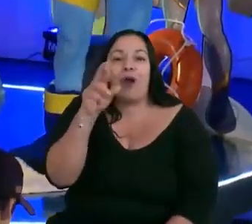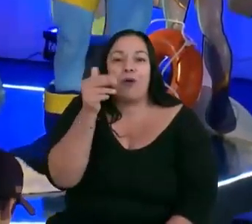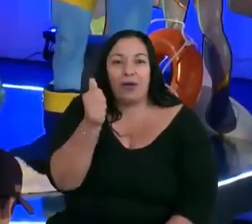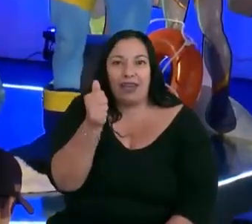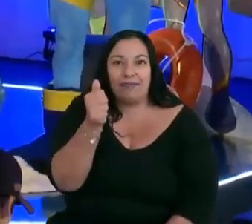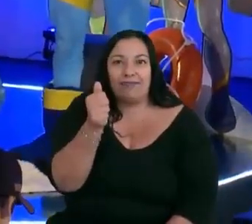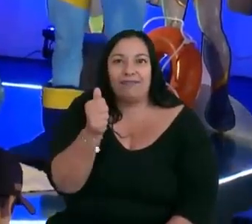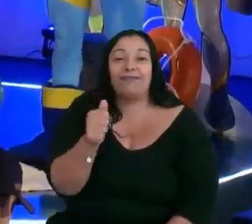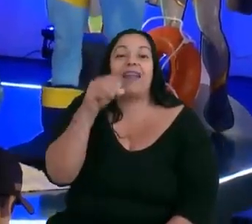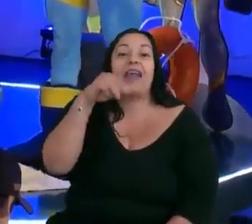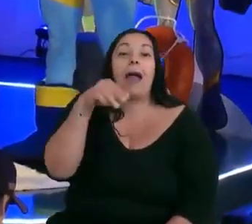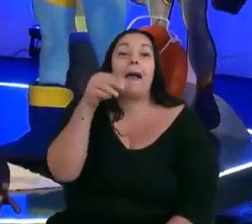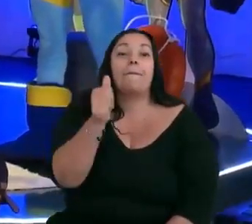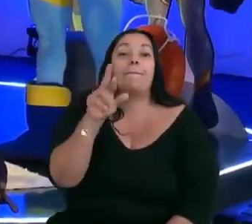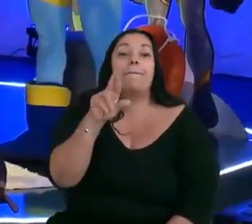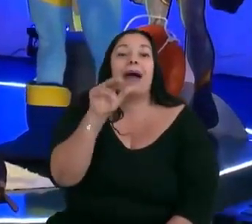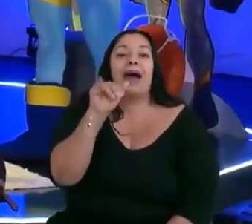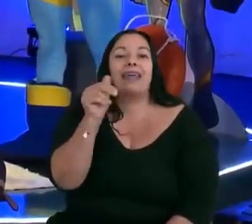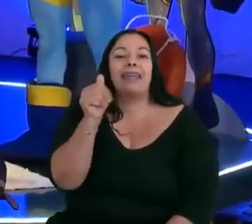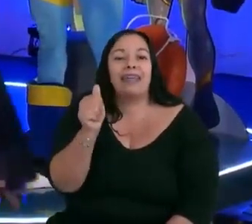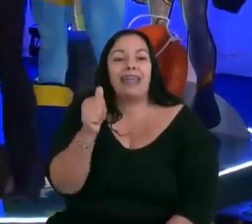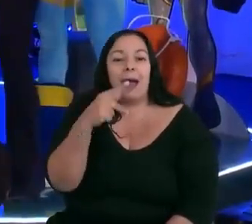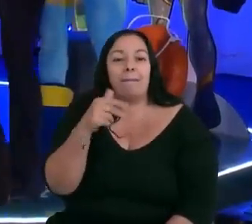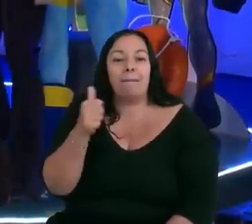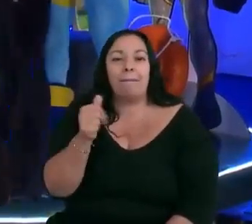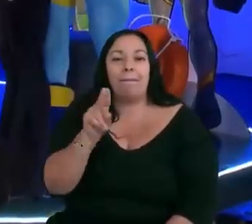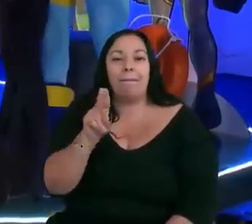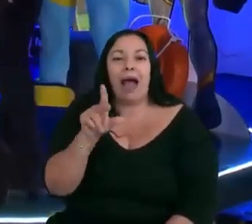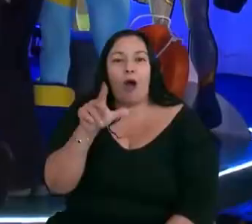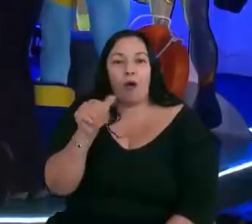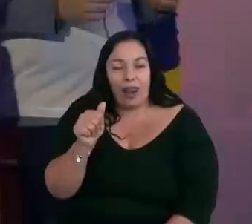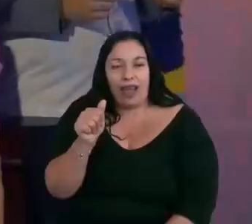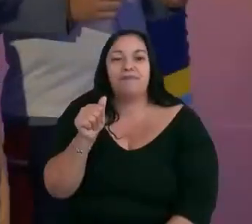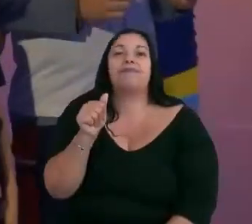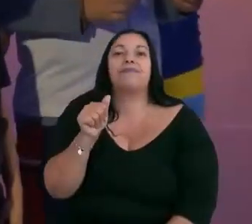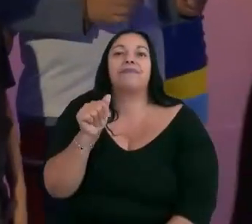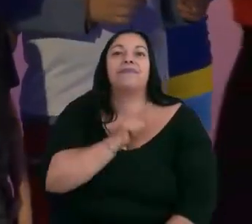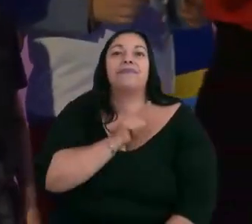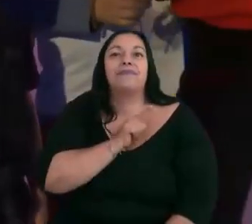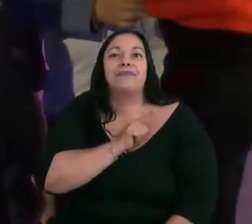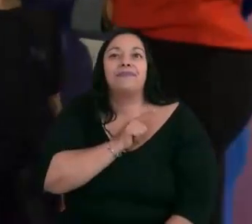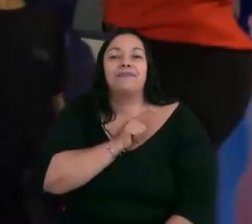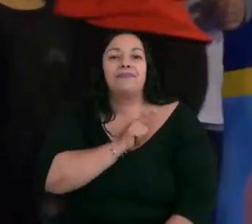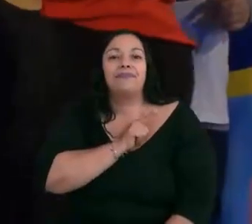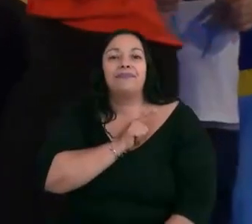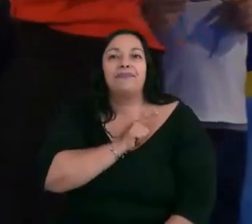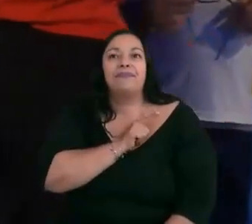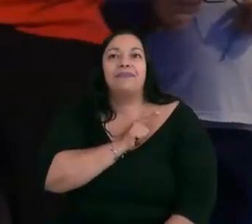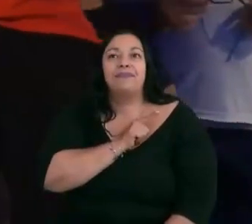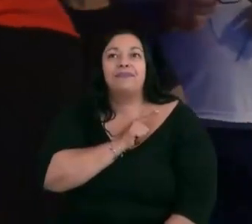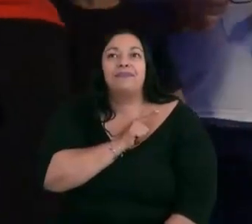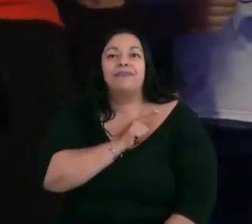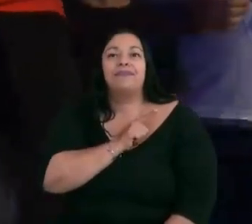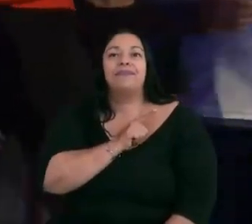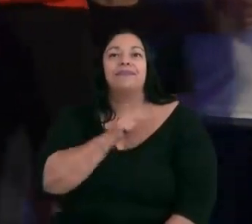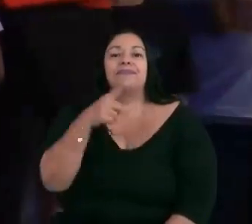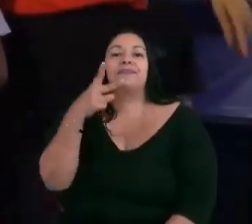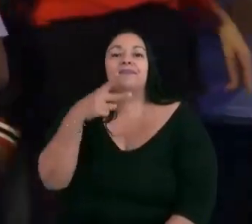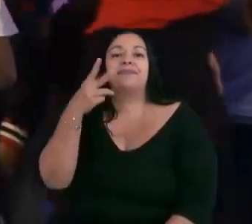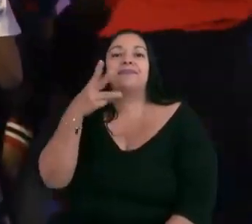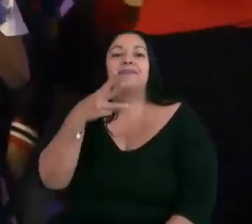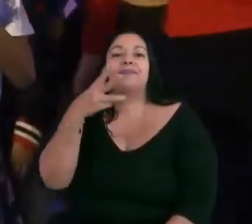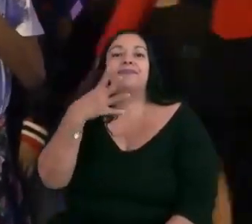Paula. Ah, muito bem. Tem alguma... Deixa eu ver, são quantos? 1, 2, 3, 4, 5, 6, 7, 8, 9,